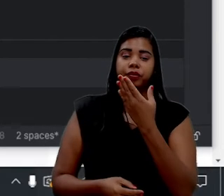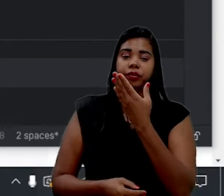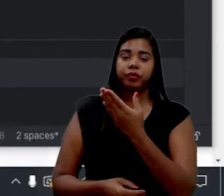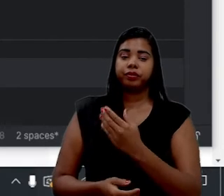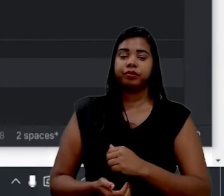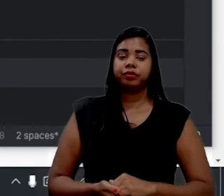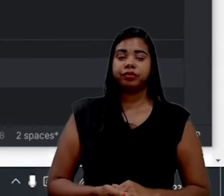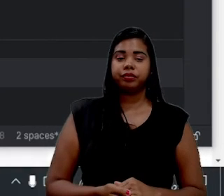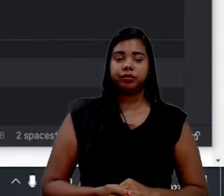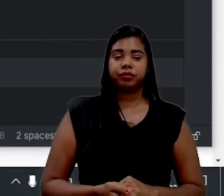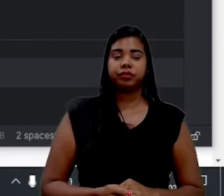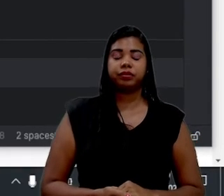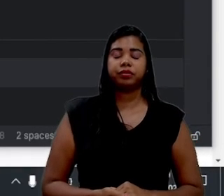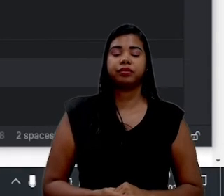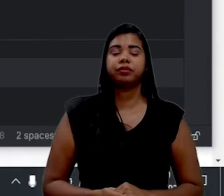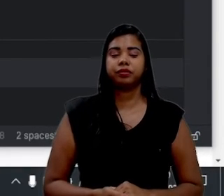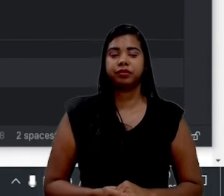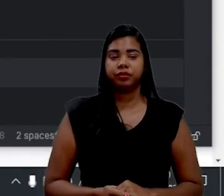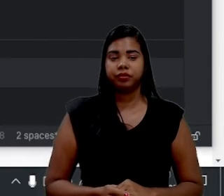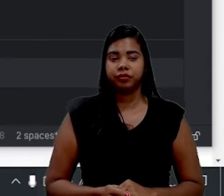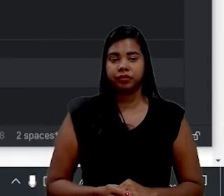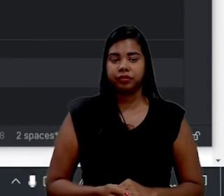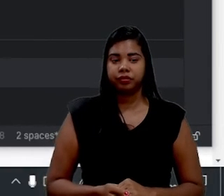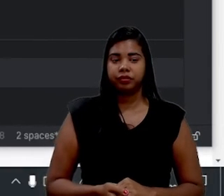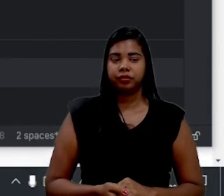classe a gente coloca o botão.